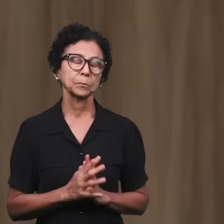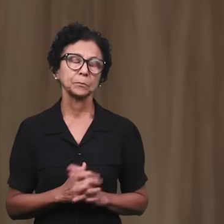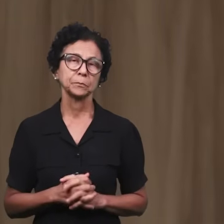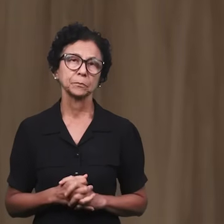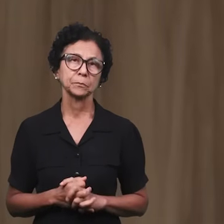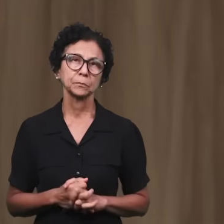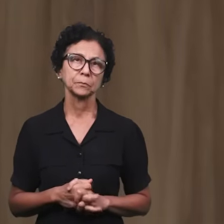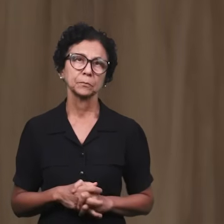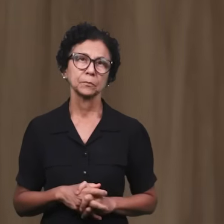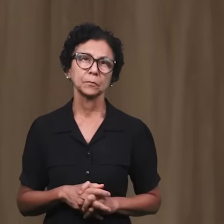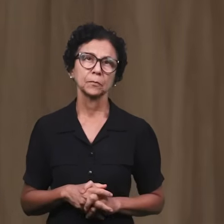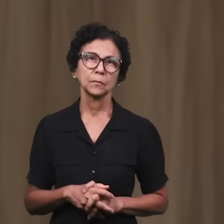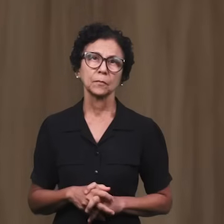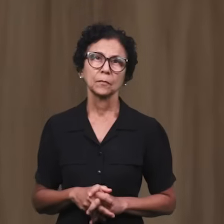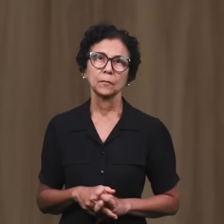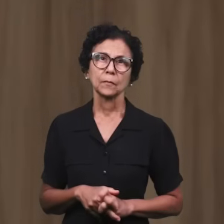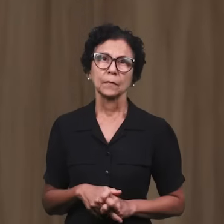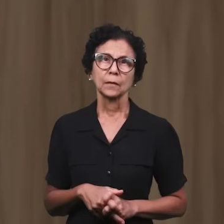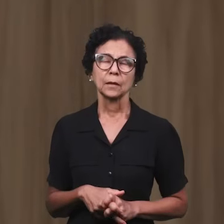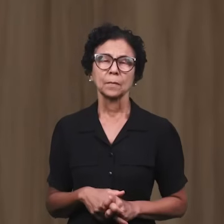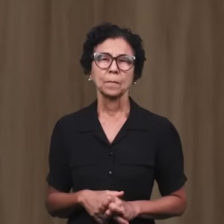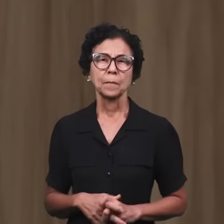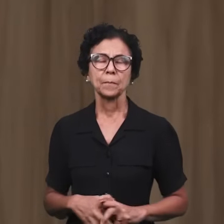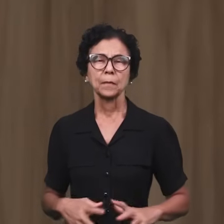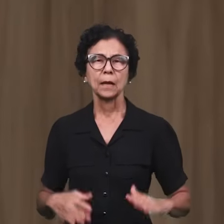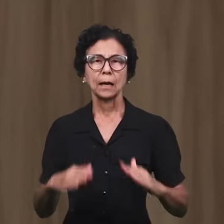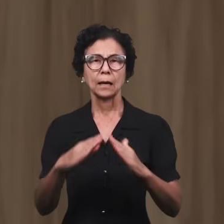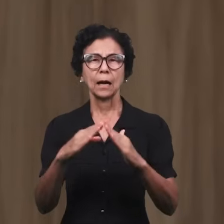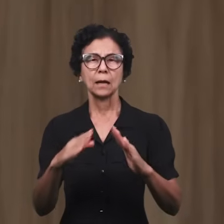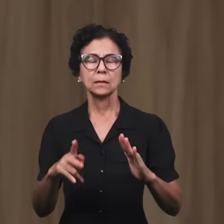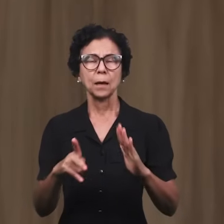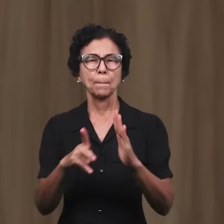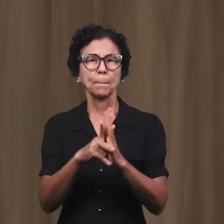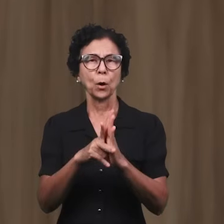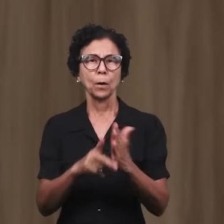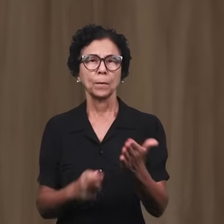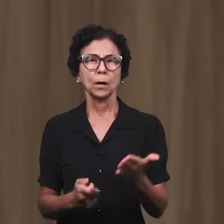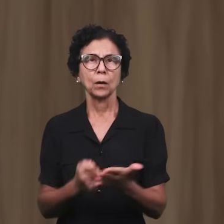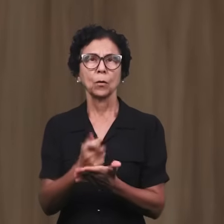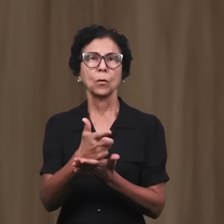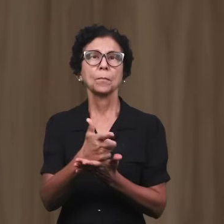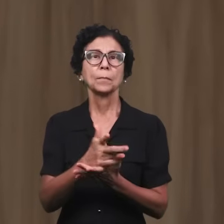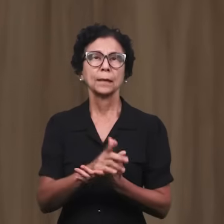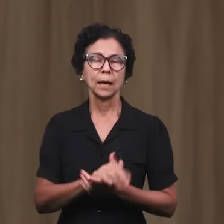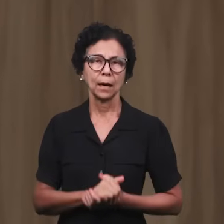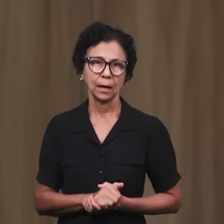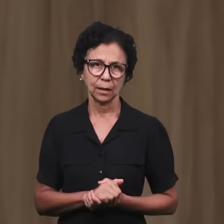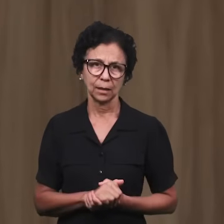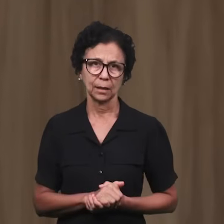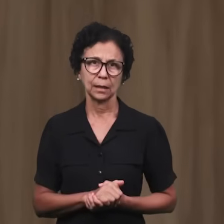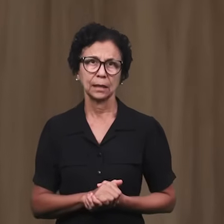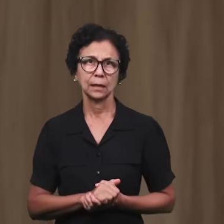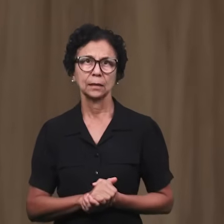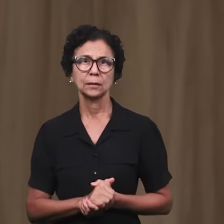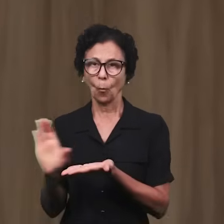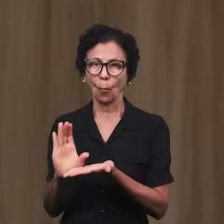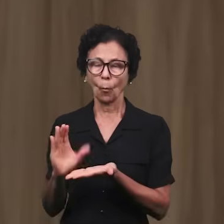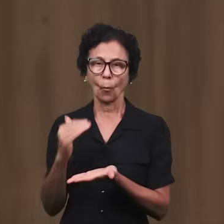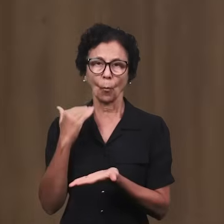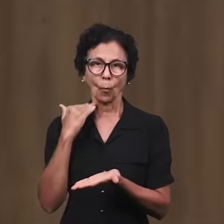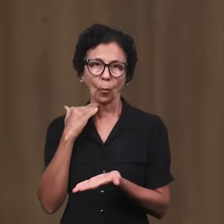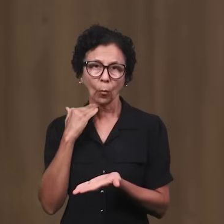jovem pode adquirir sua primeira casa própria, imóvel, com um planejamento financeiro e sem cair em dívidas